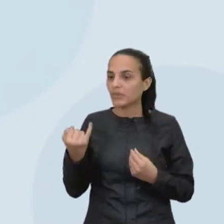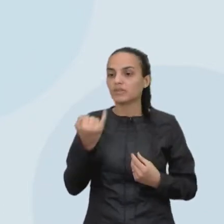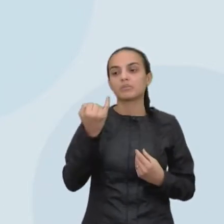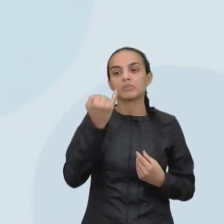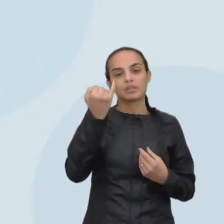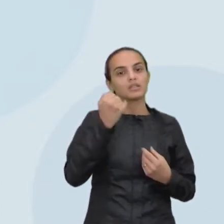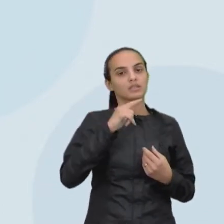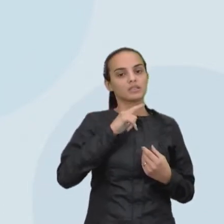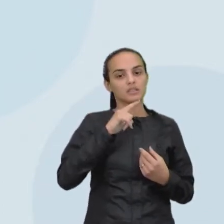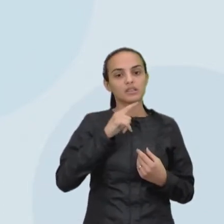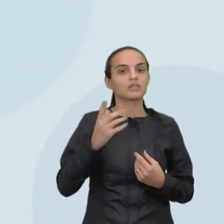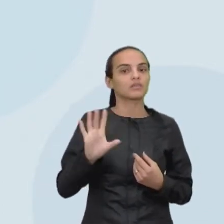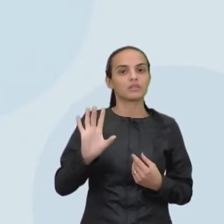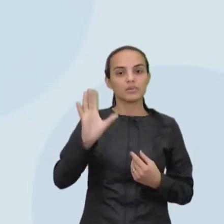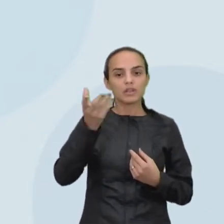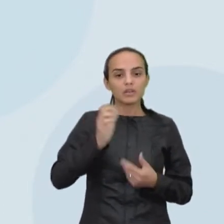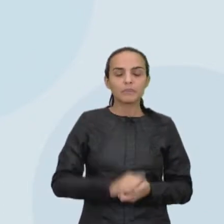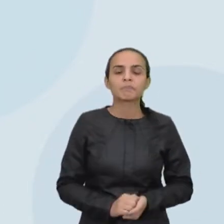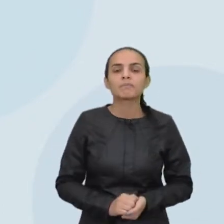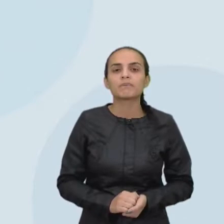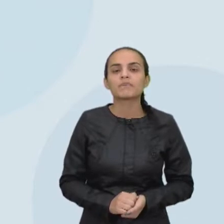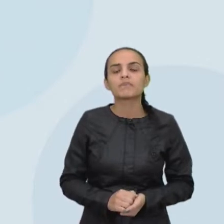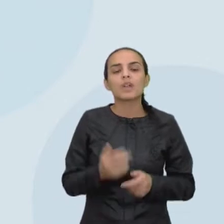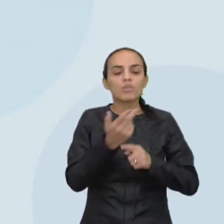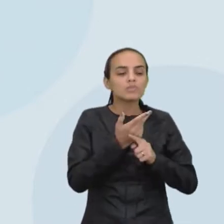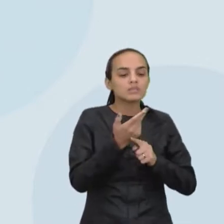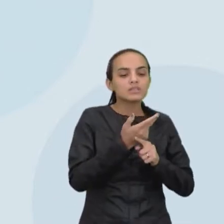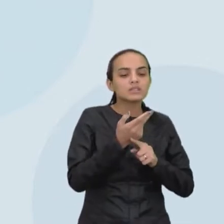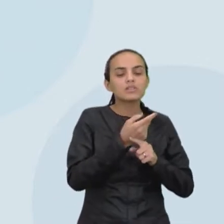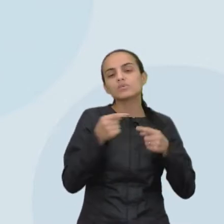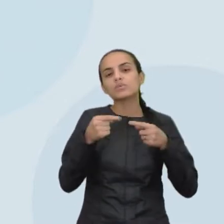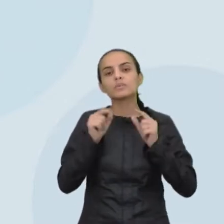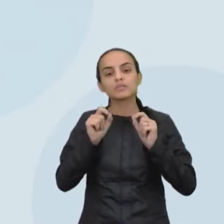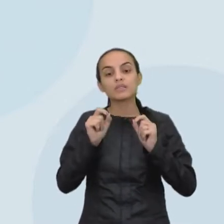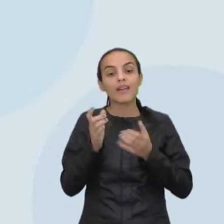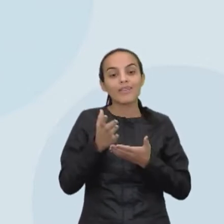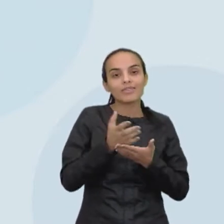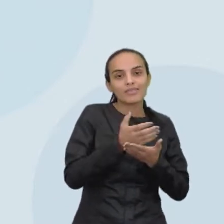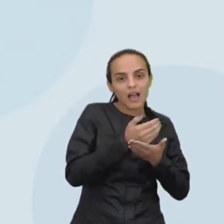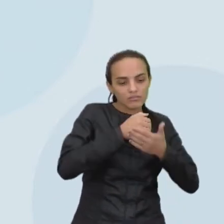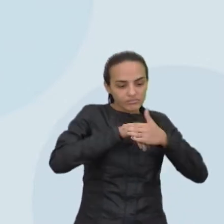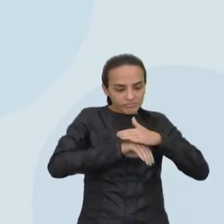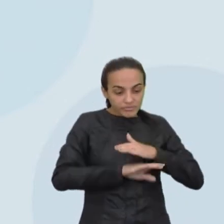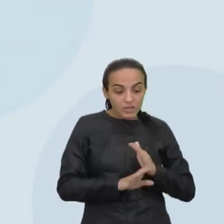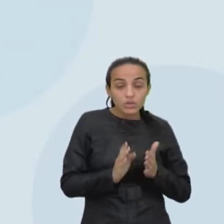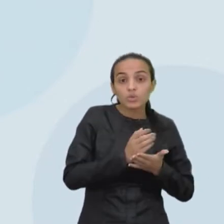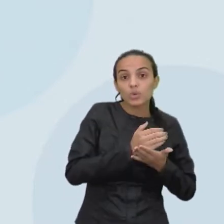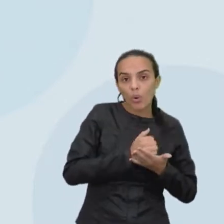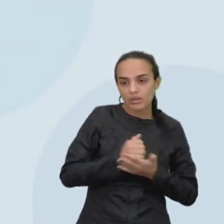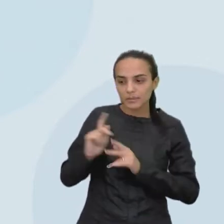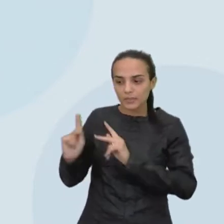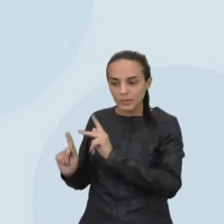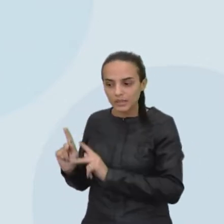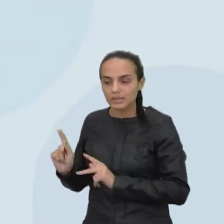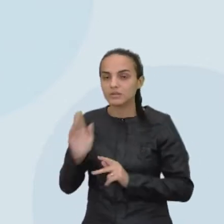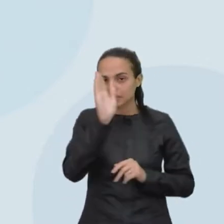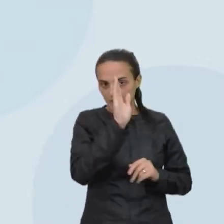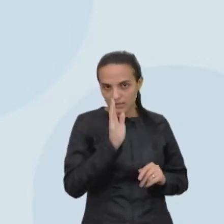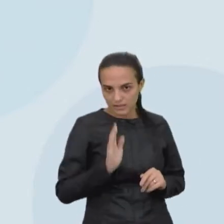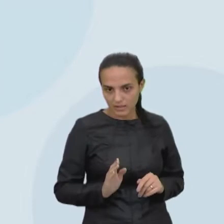importante quando ele acontece. O que esse censo faz? Ele colhe dados de toda a população brasileira, aí